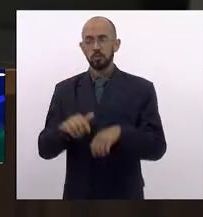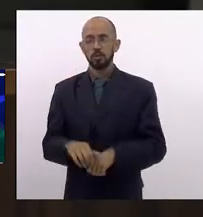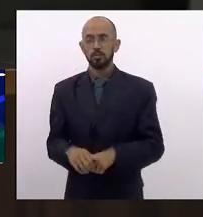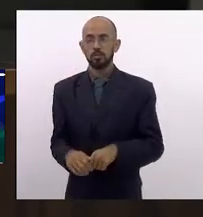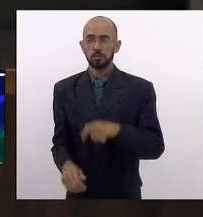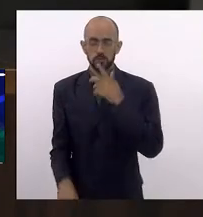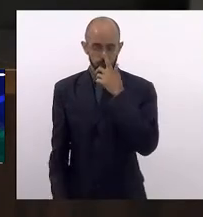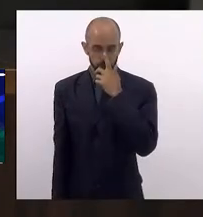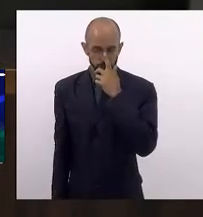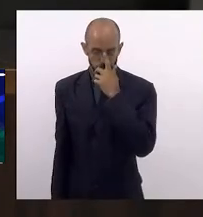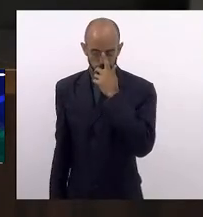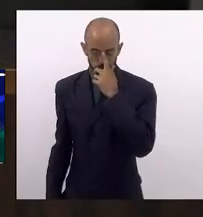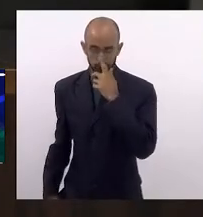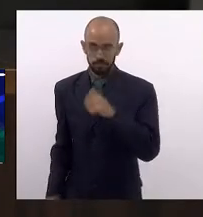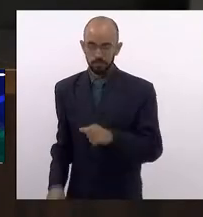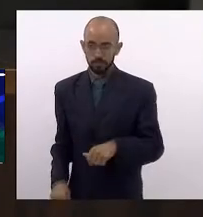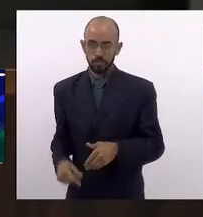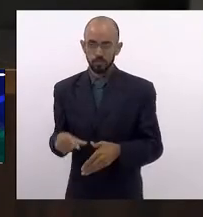e